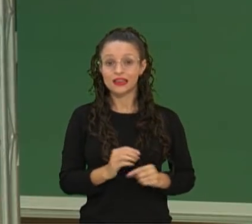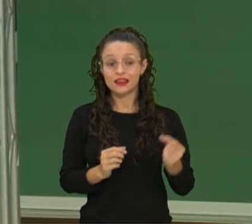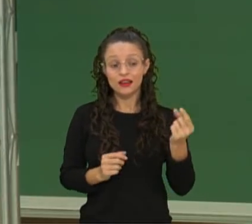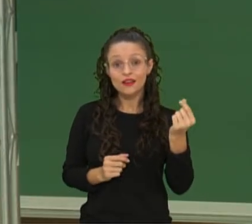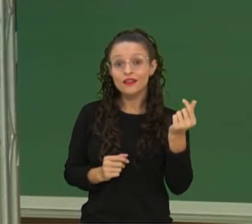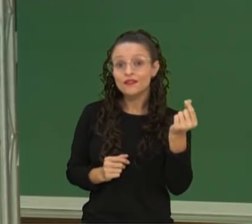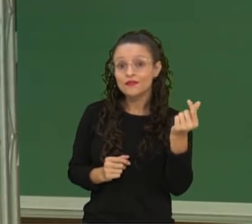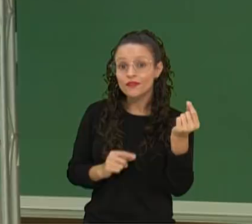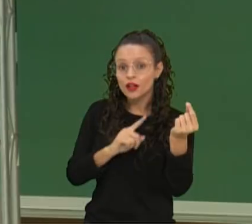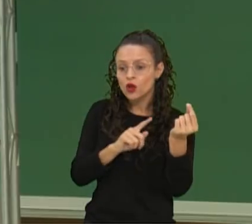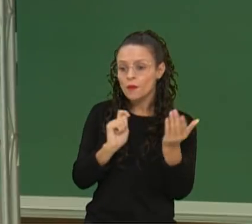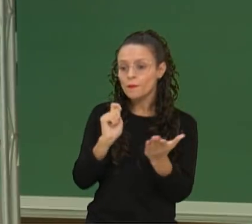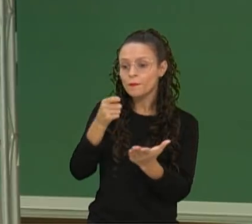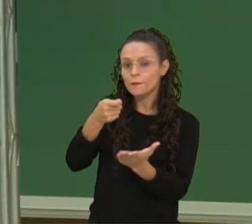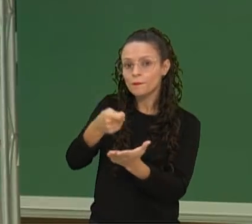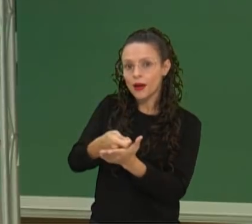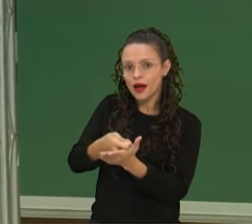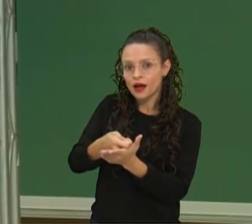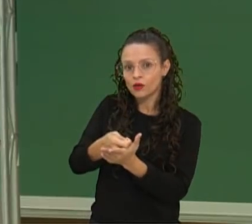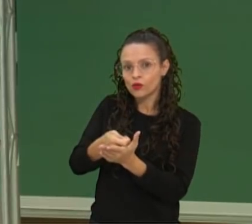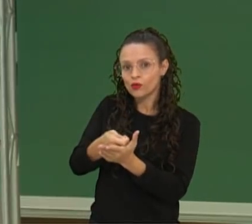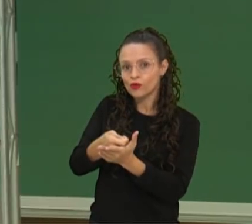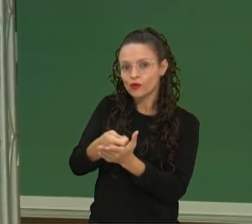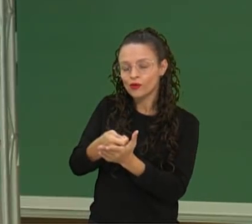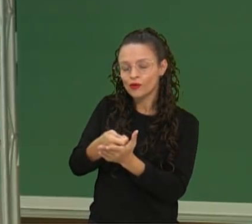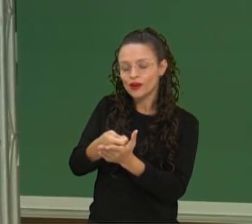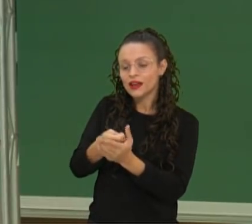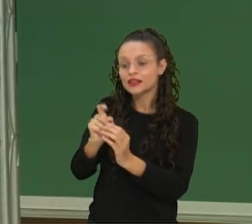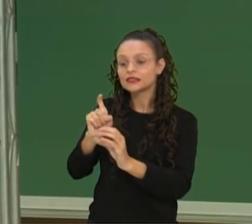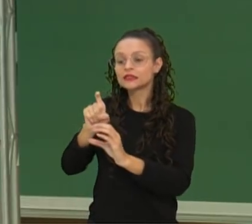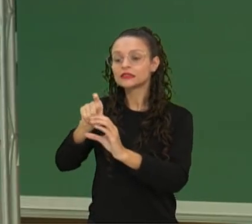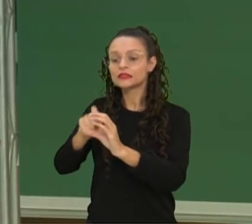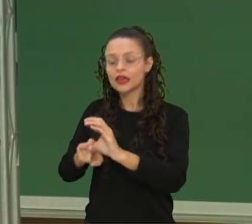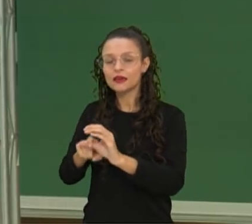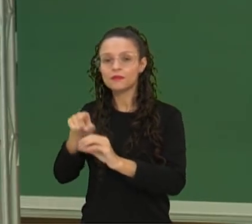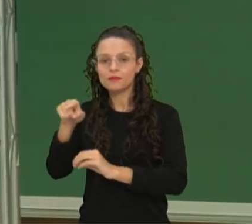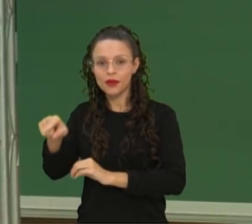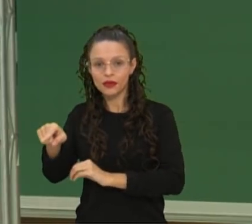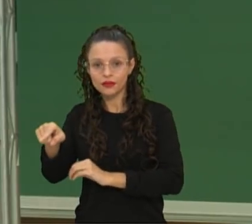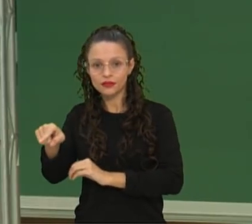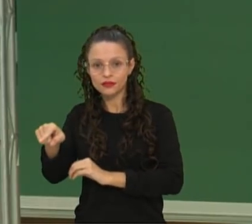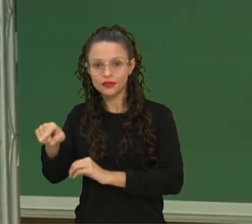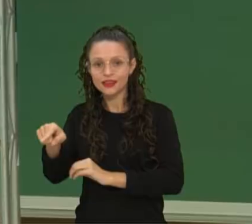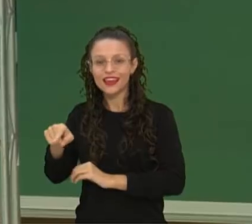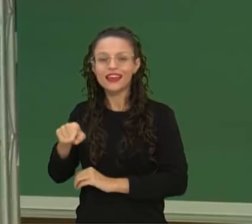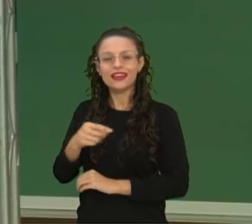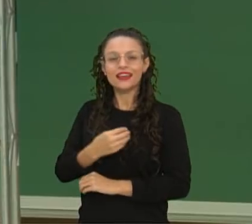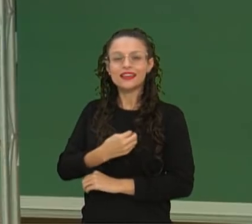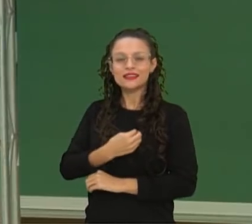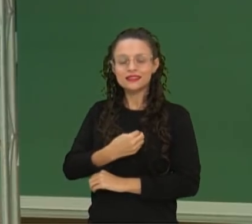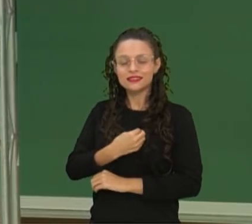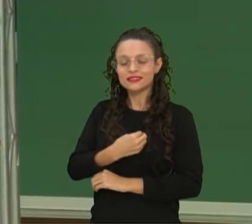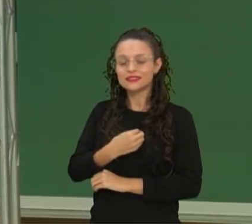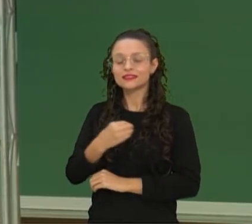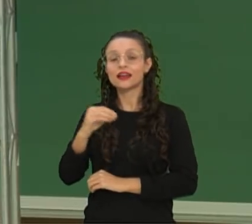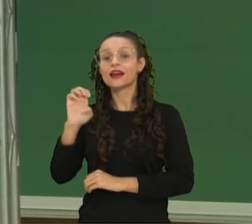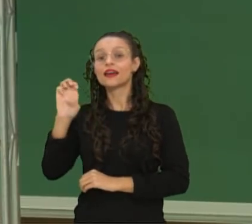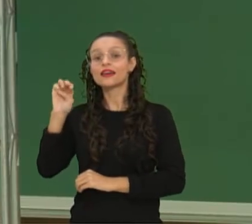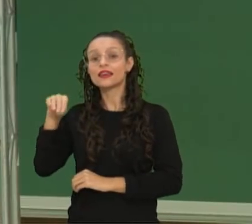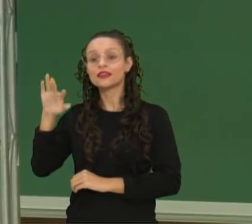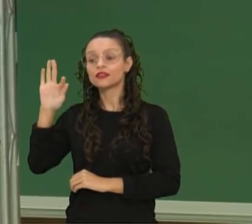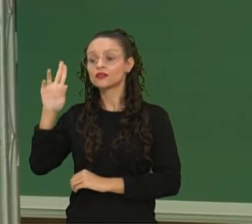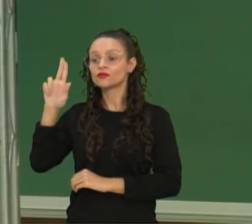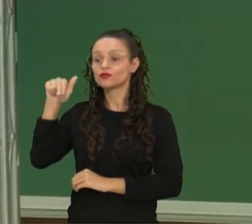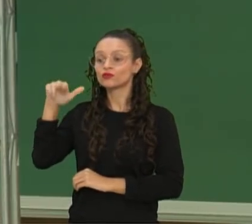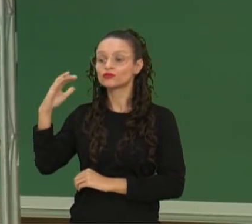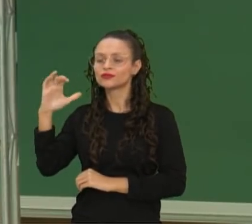pago, né, está em função da quantidade de livros, né? O valor que eu pago está em função da quantidade de livros. Significa o quê? Que o valor